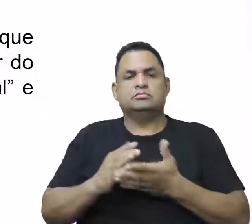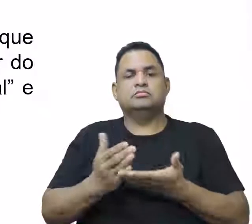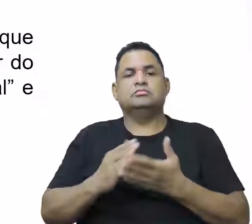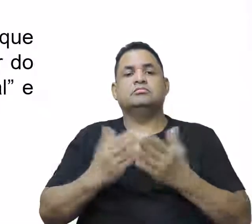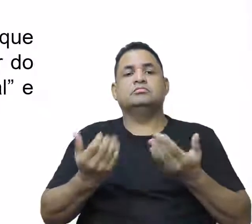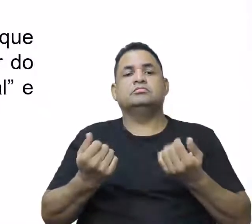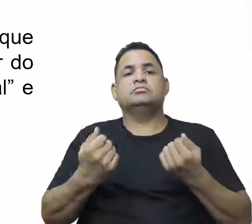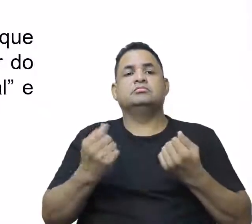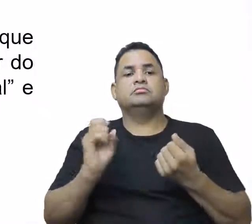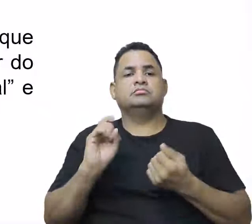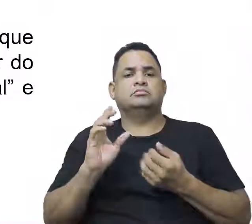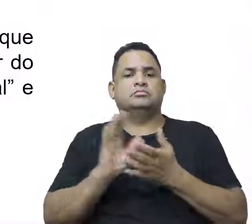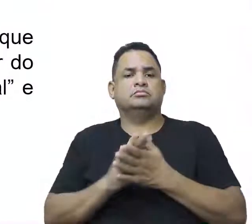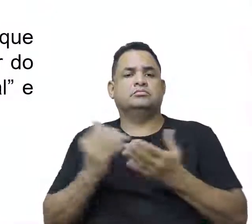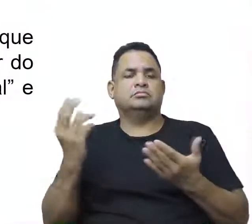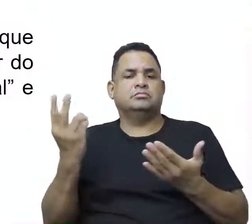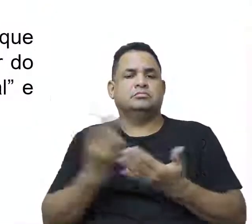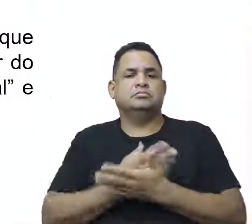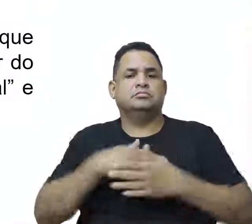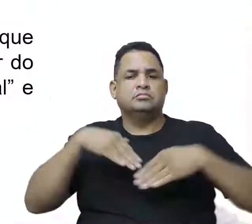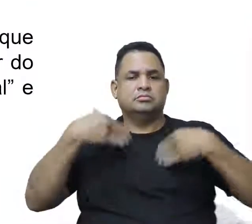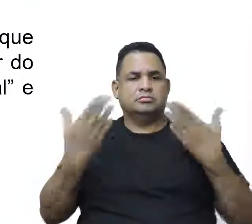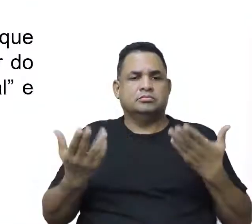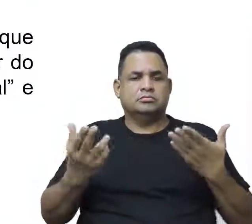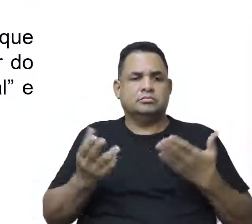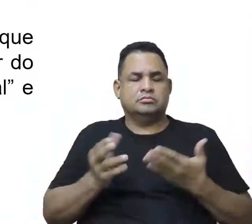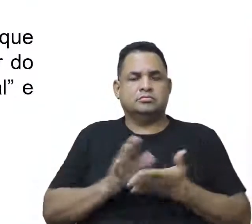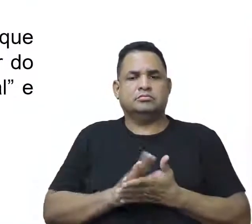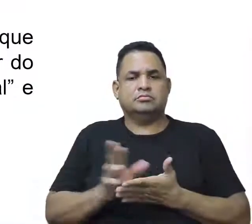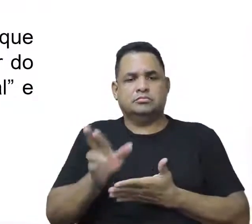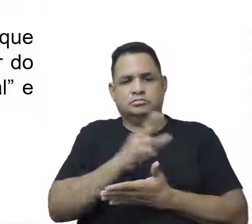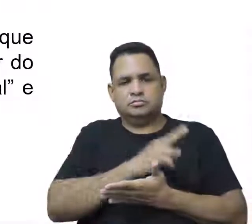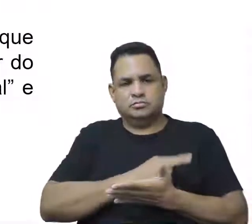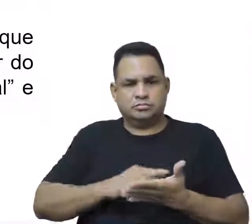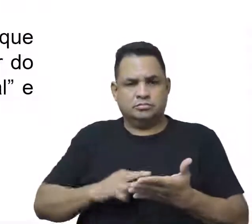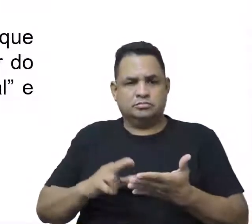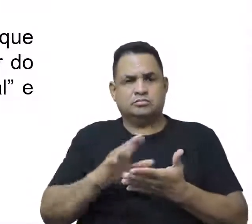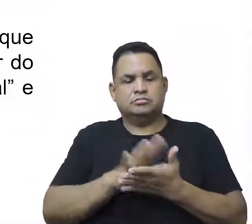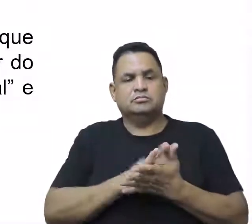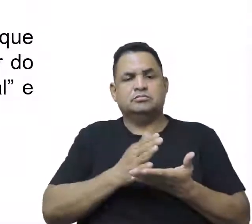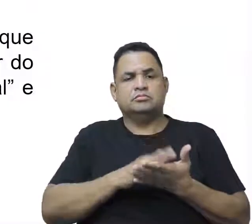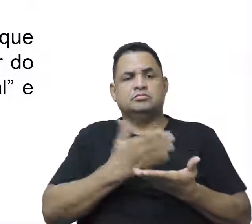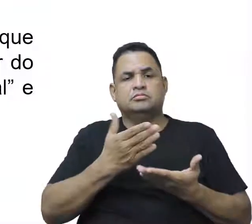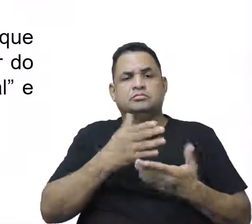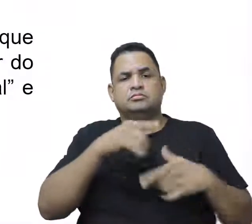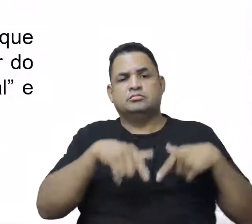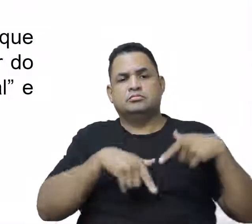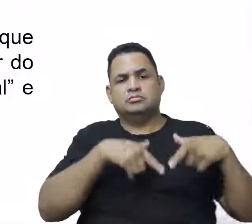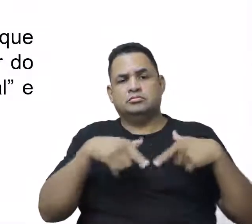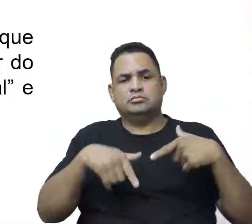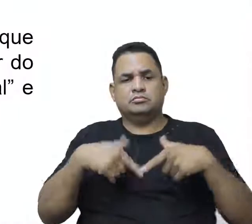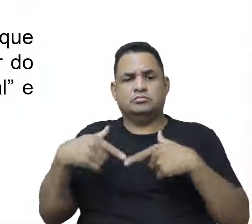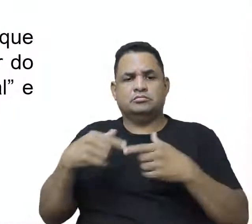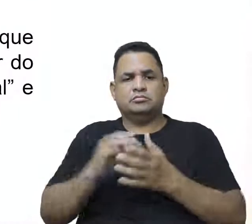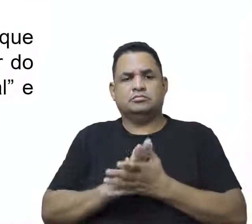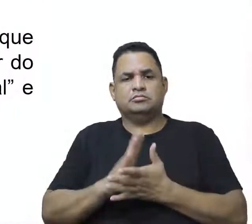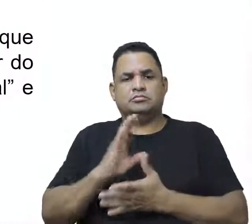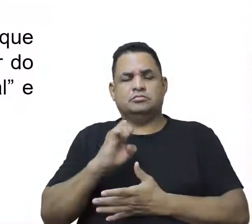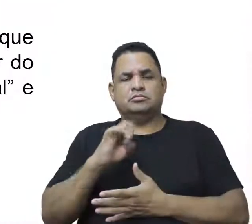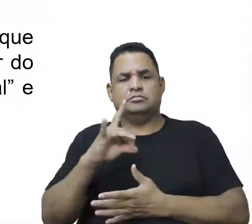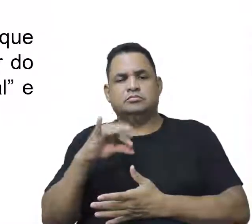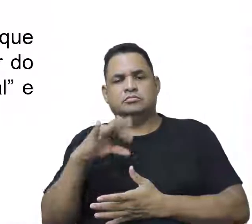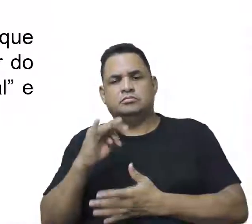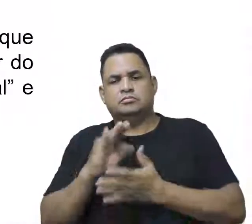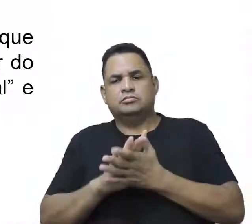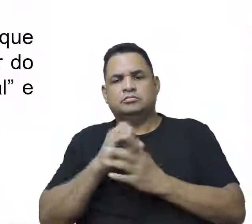e transformações só podem ocorrer quando os vários segmentos ou os estratos de